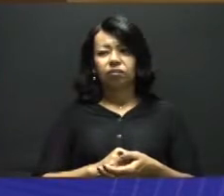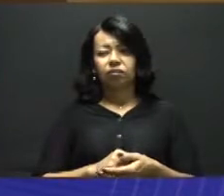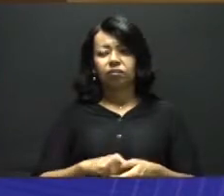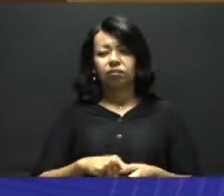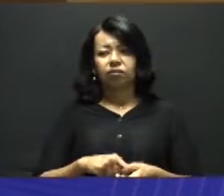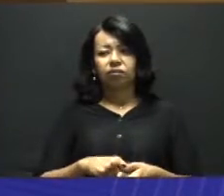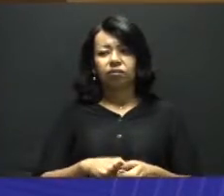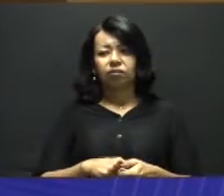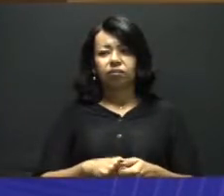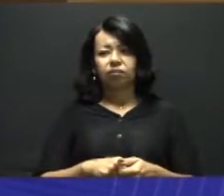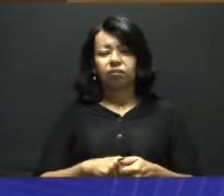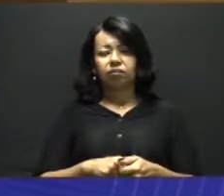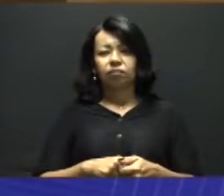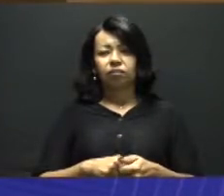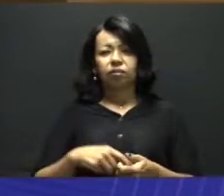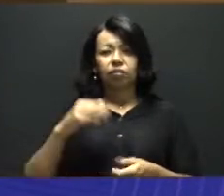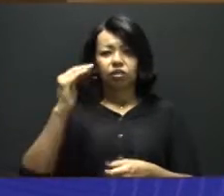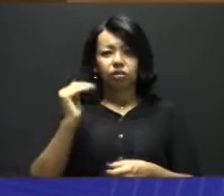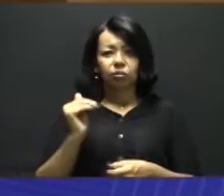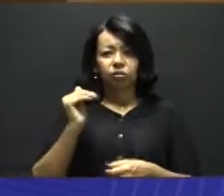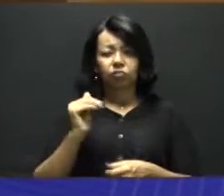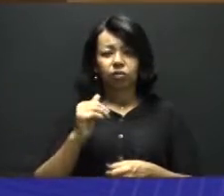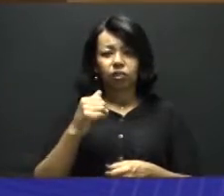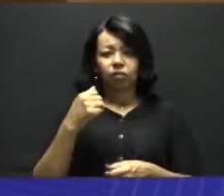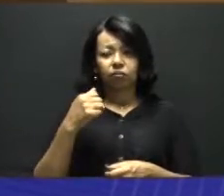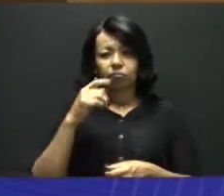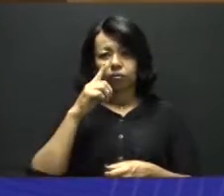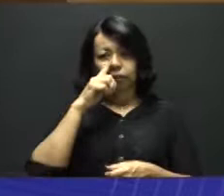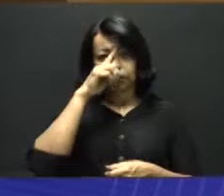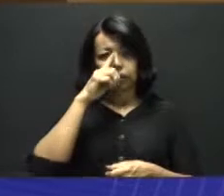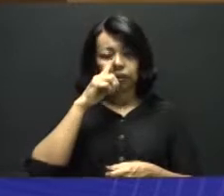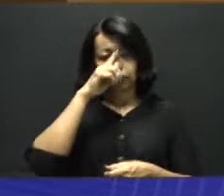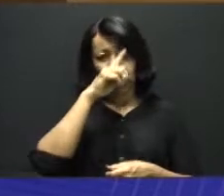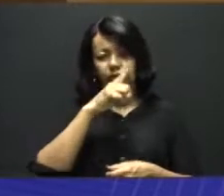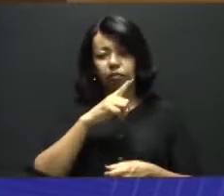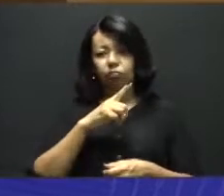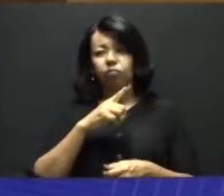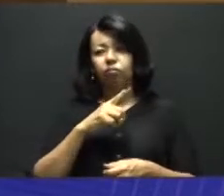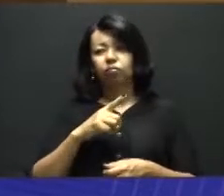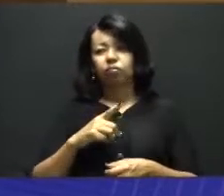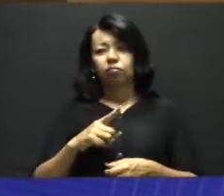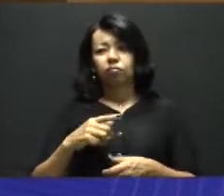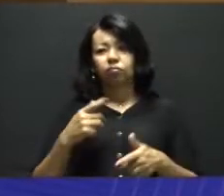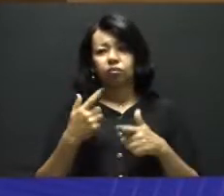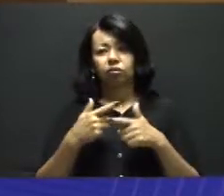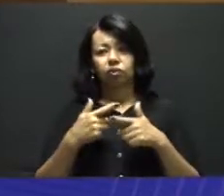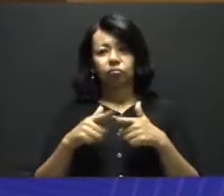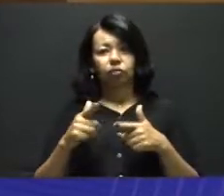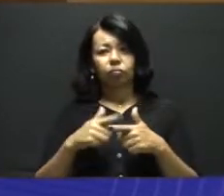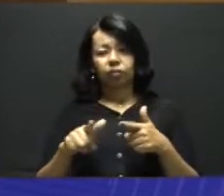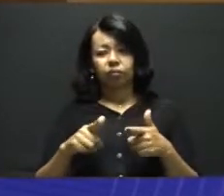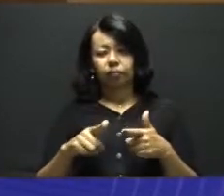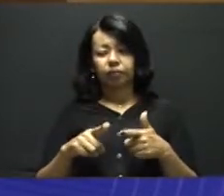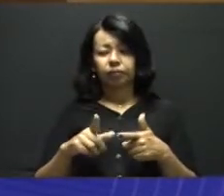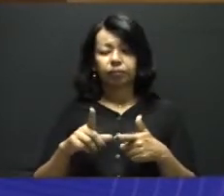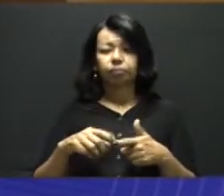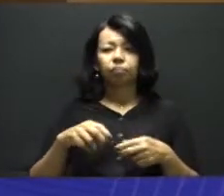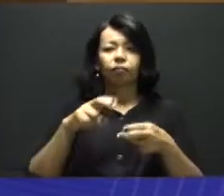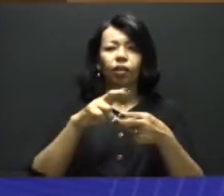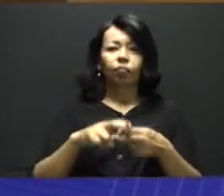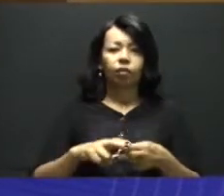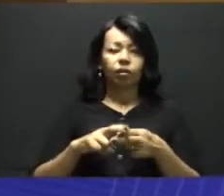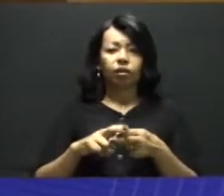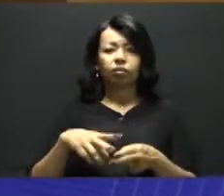para diminuir os riscos de seqüelas como também a pressão antes disso